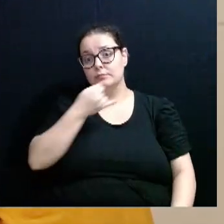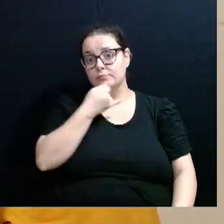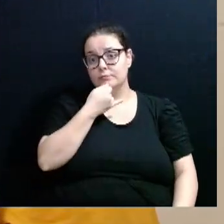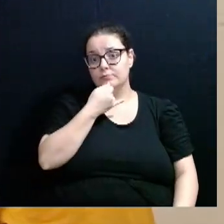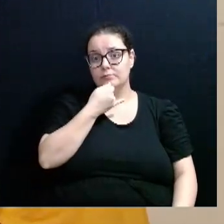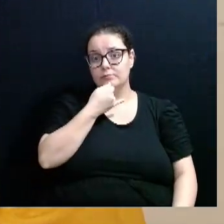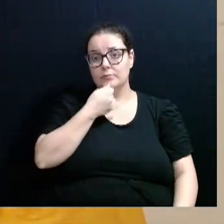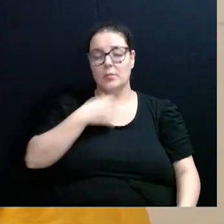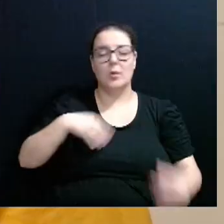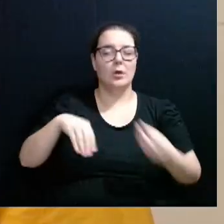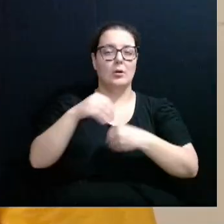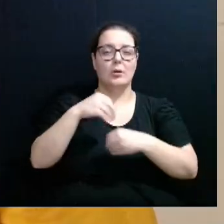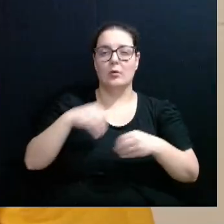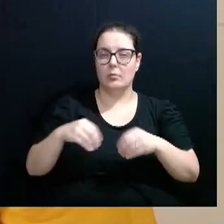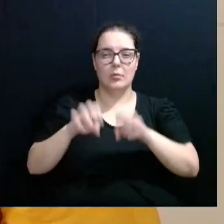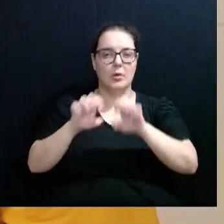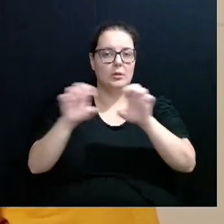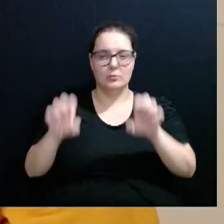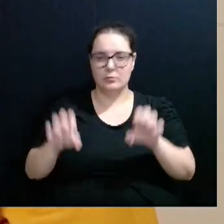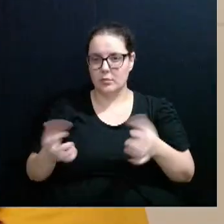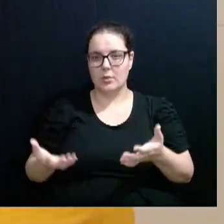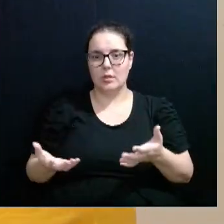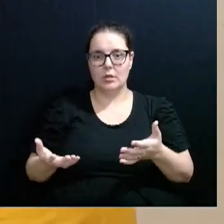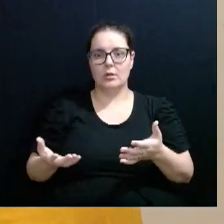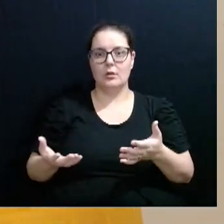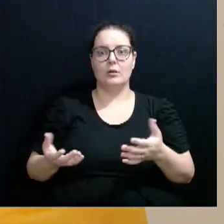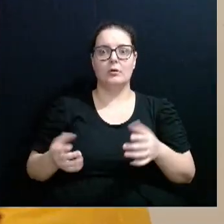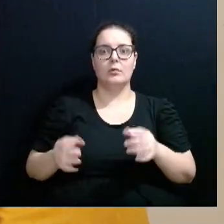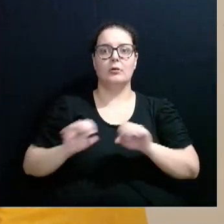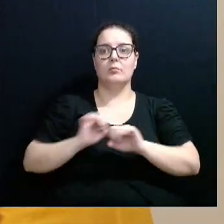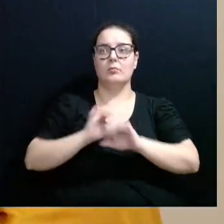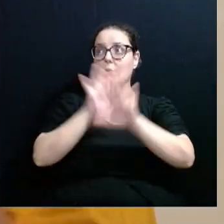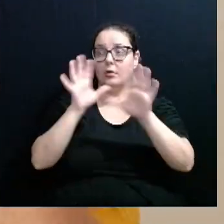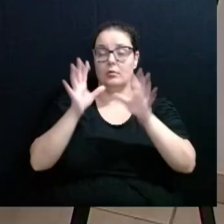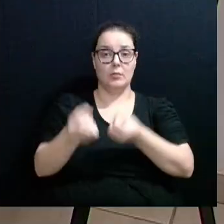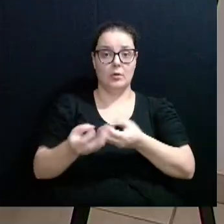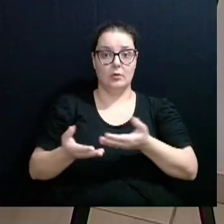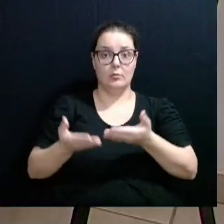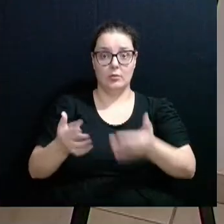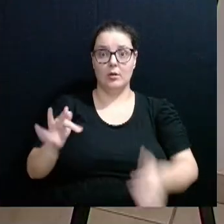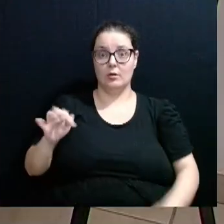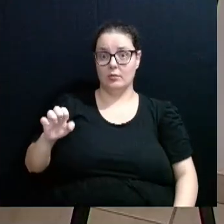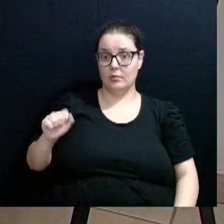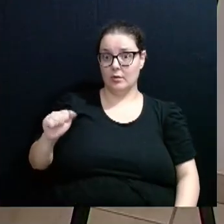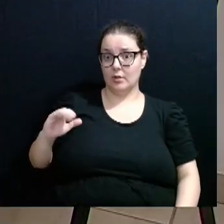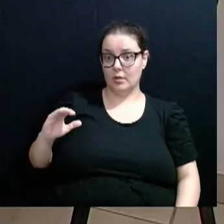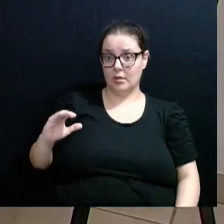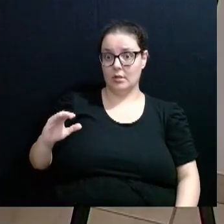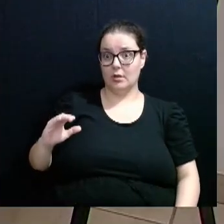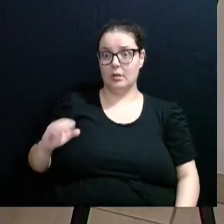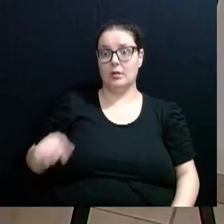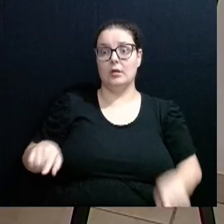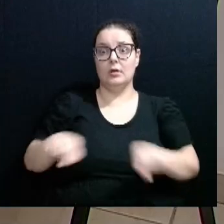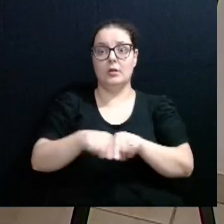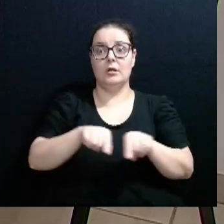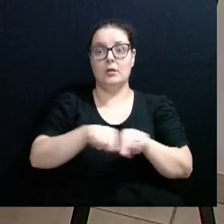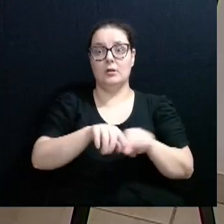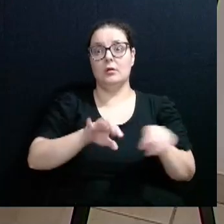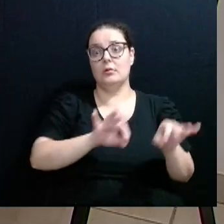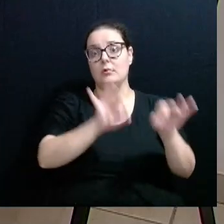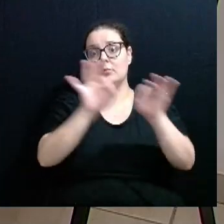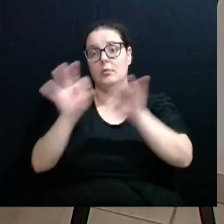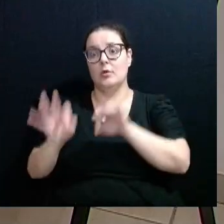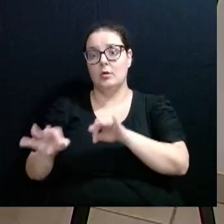escrito, fornecendo os dados. Né? No caso da FEAC, por exemplo, eles acompanharam a obra da segunda